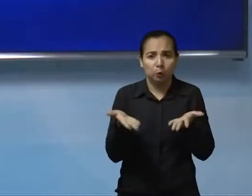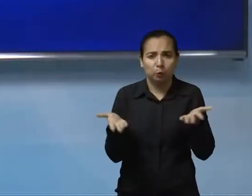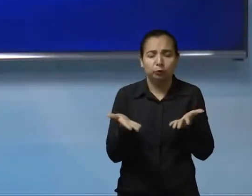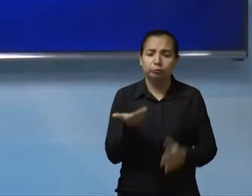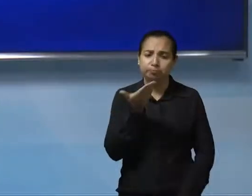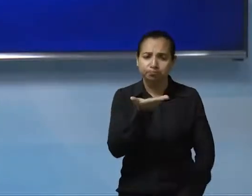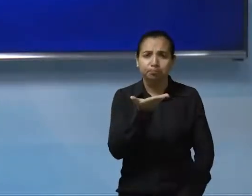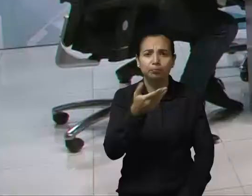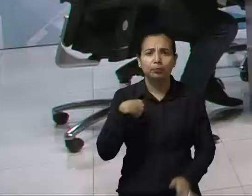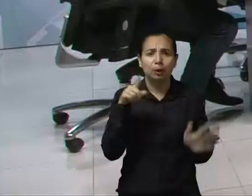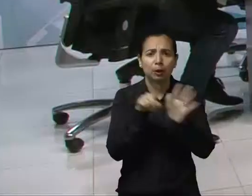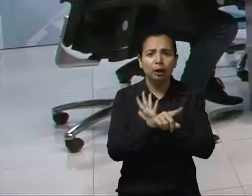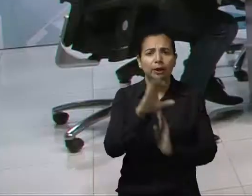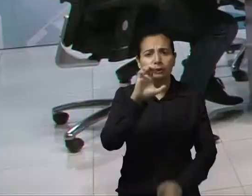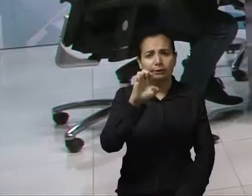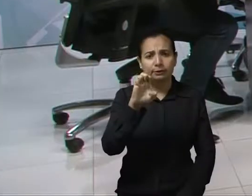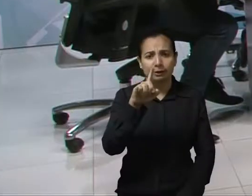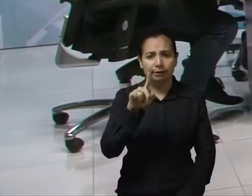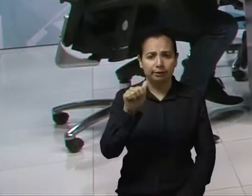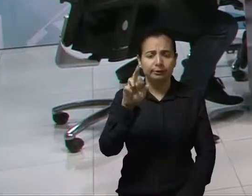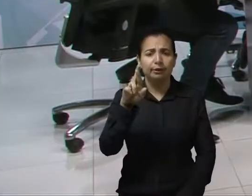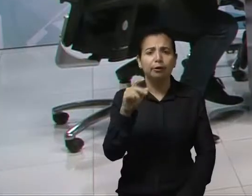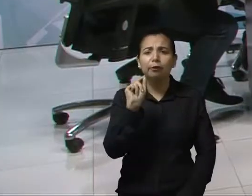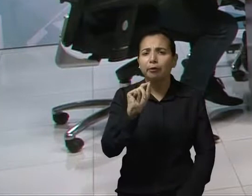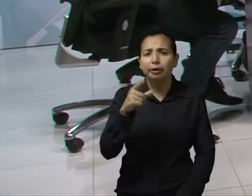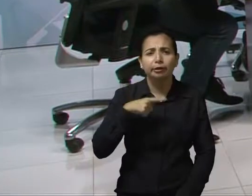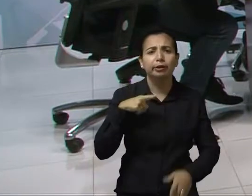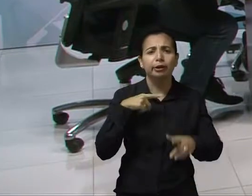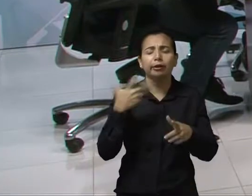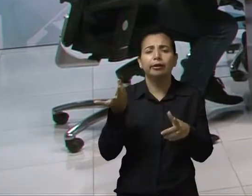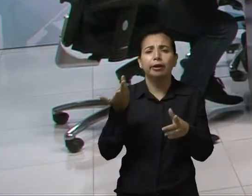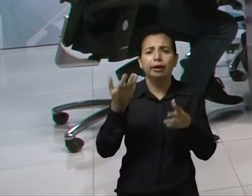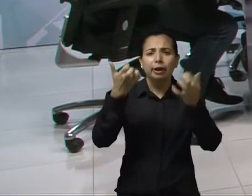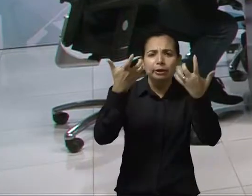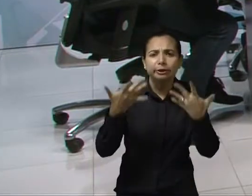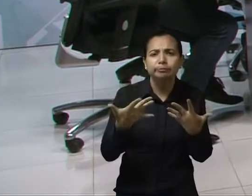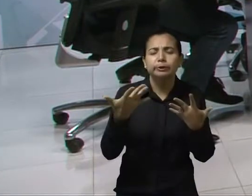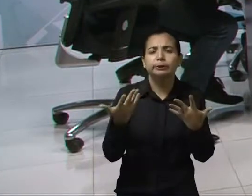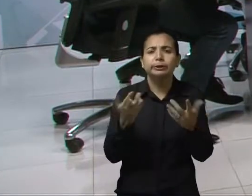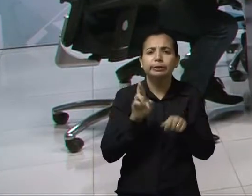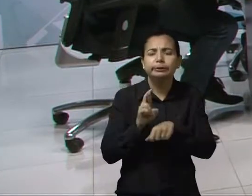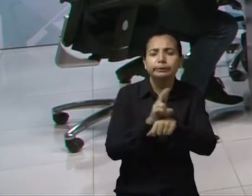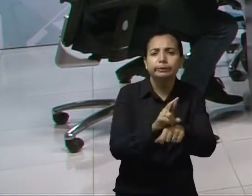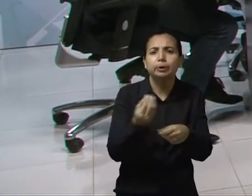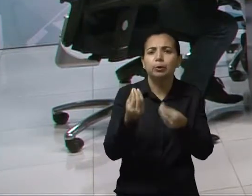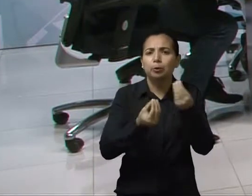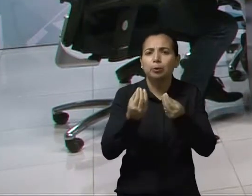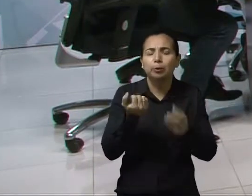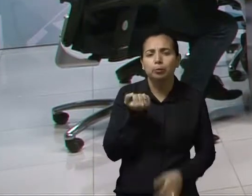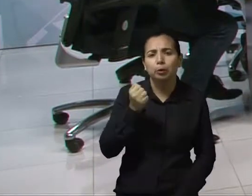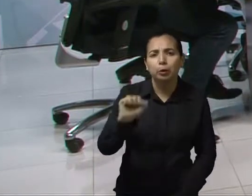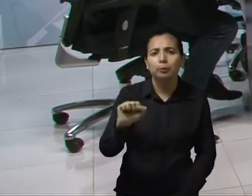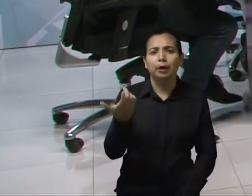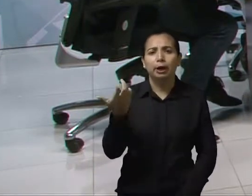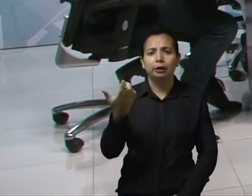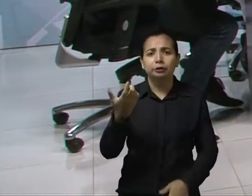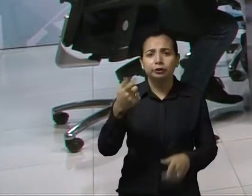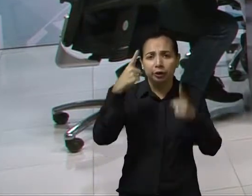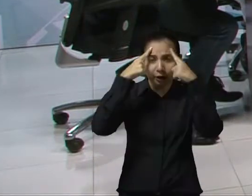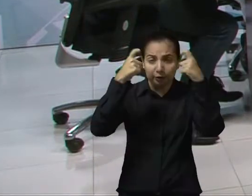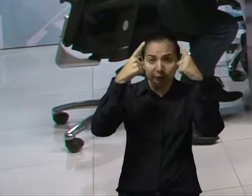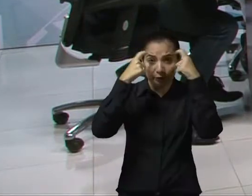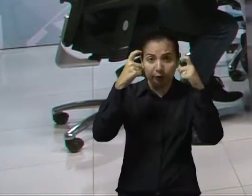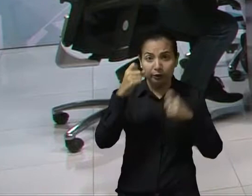César, o que isto representa, toda essa movimentação para a questão do combate à violência no Brasil